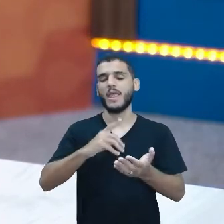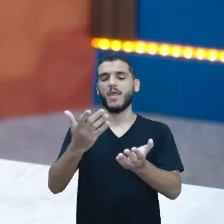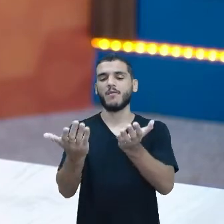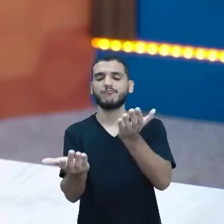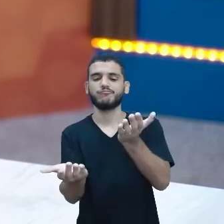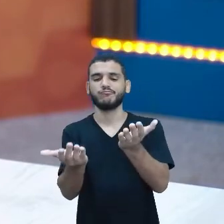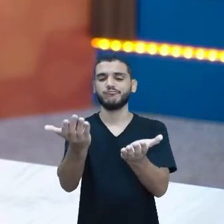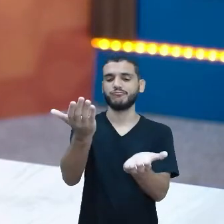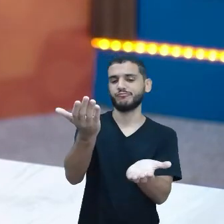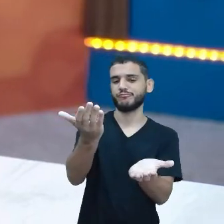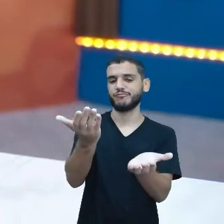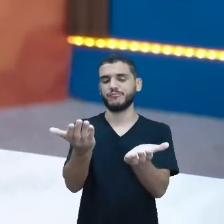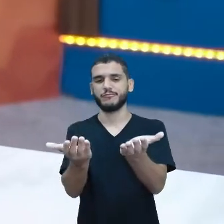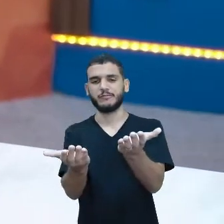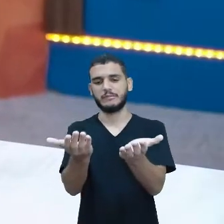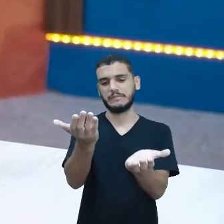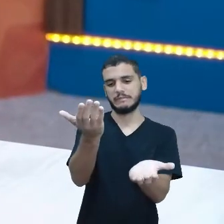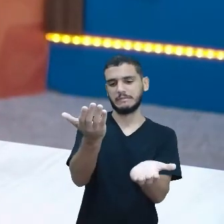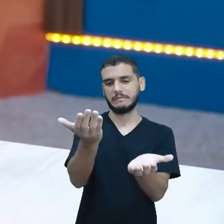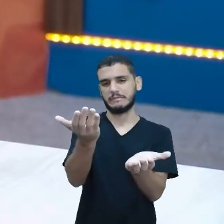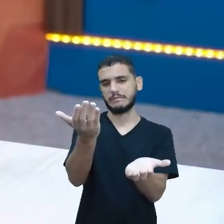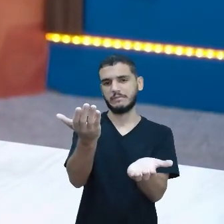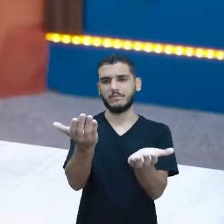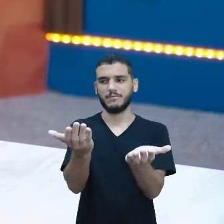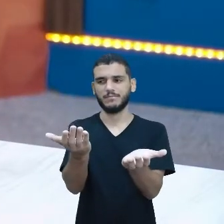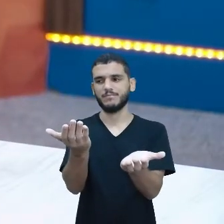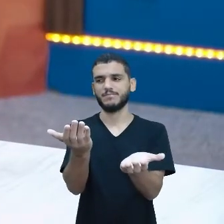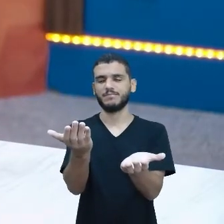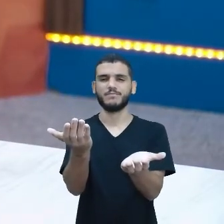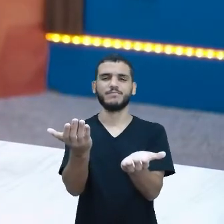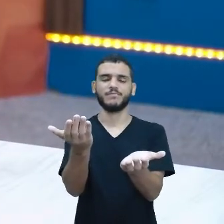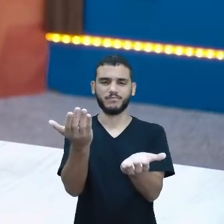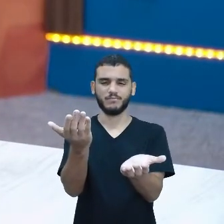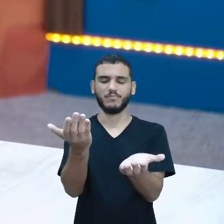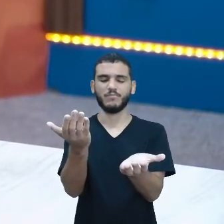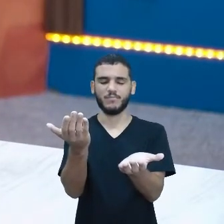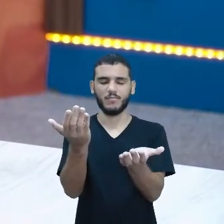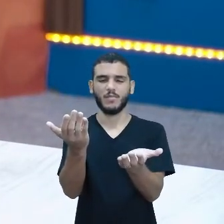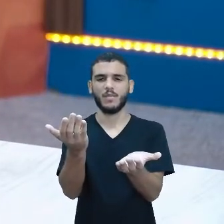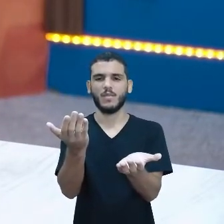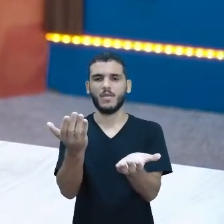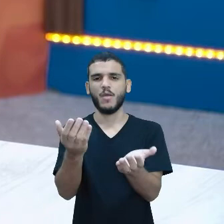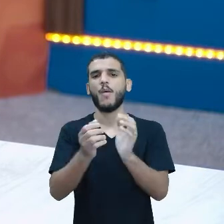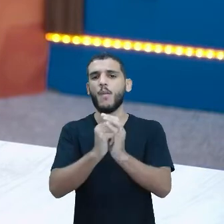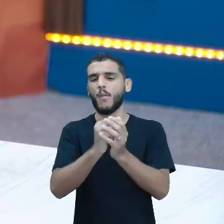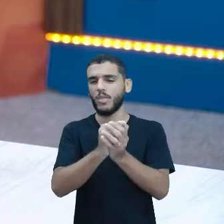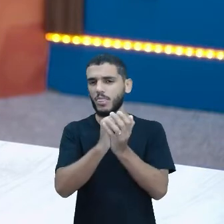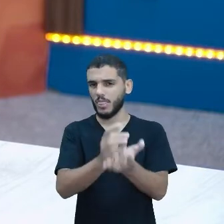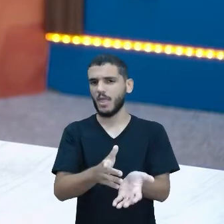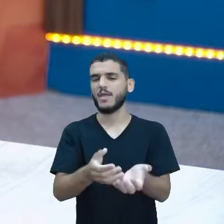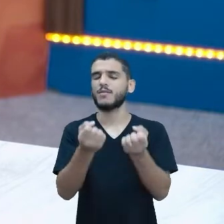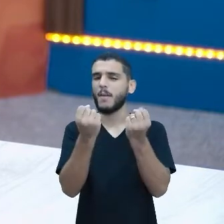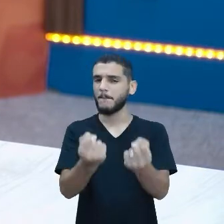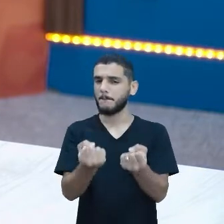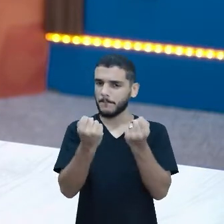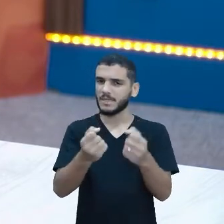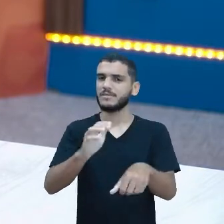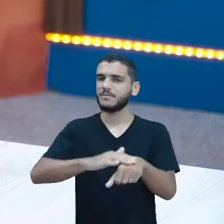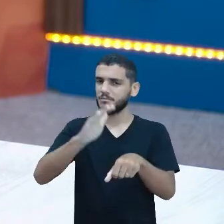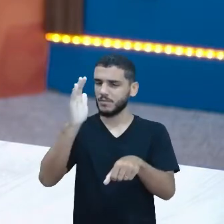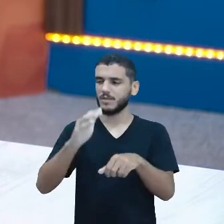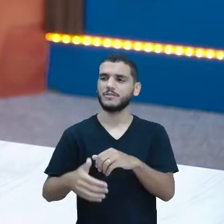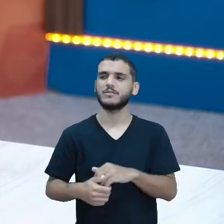desequilibrou. O meu lado direito aqui do prato, o dado está pesando mais, por isso que ele baixou.